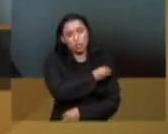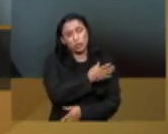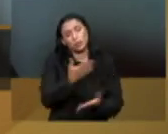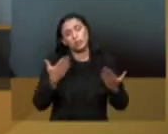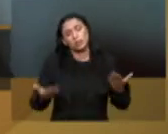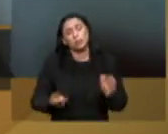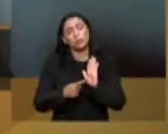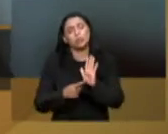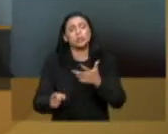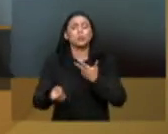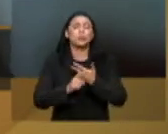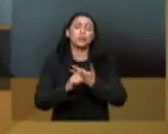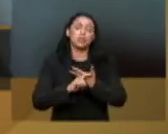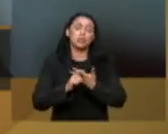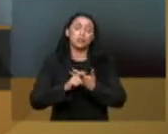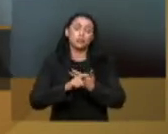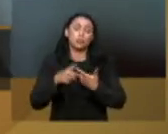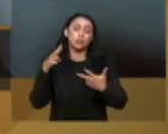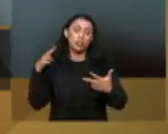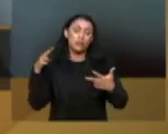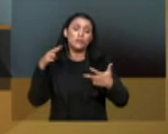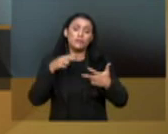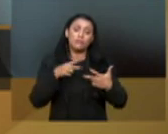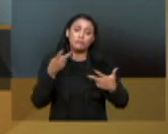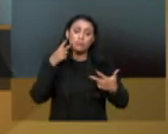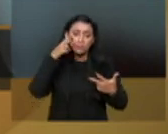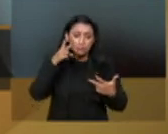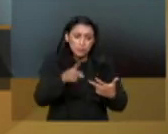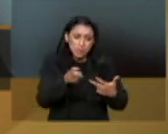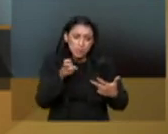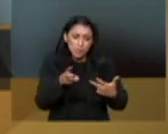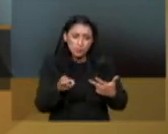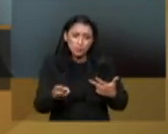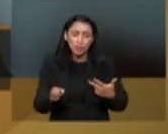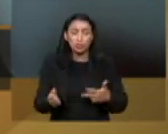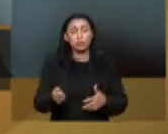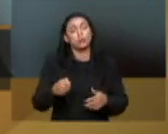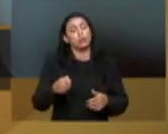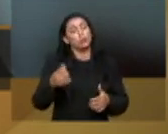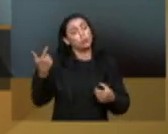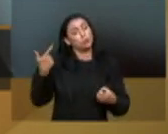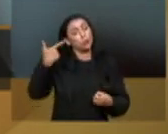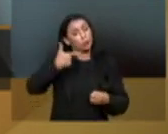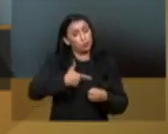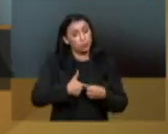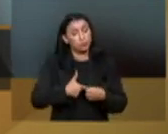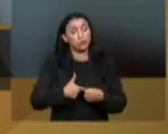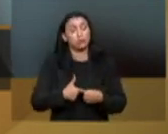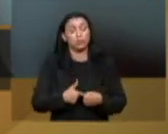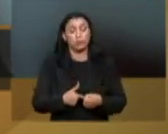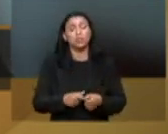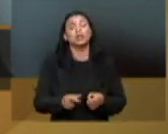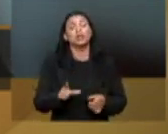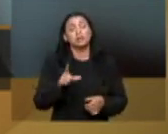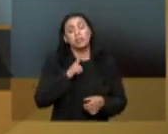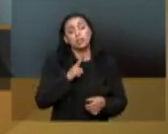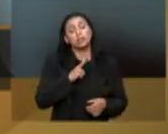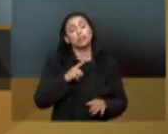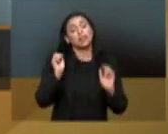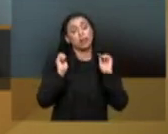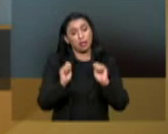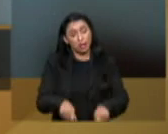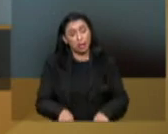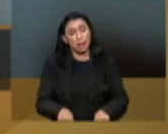demonstram que o Poder Executivo está atento para as vicissitudes do mercado de combustíveis e que ele é capaz